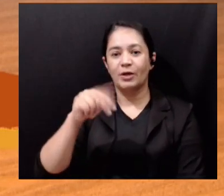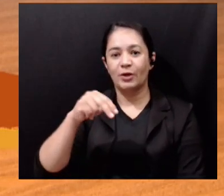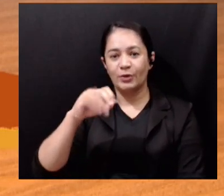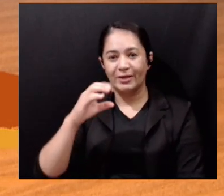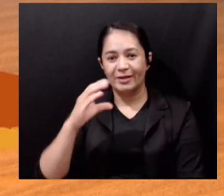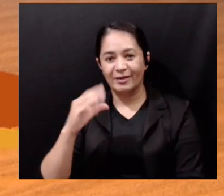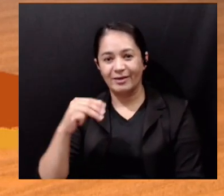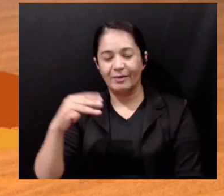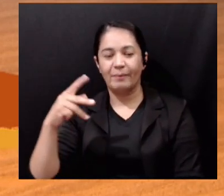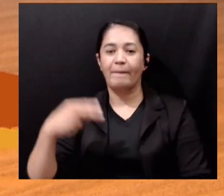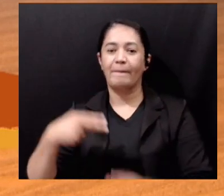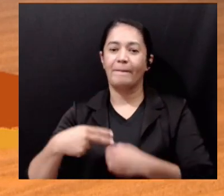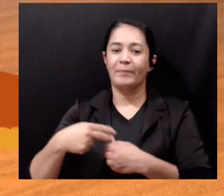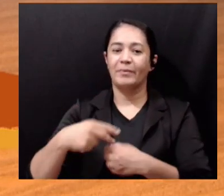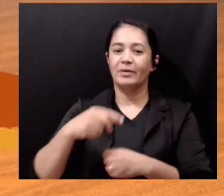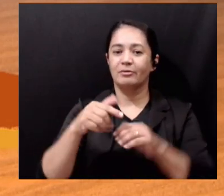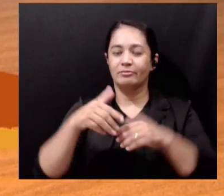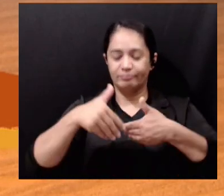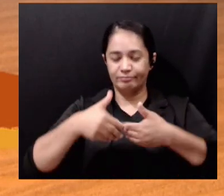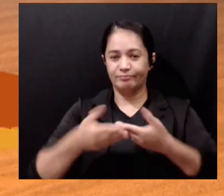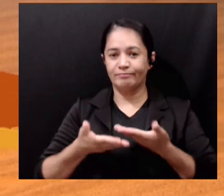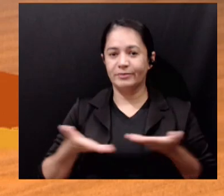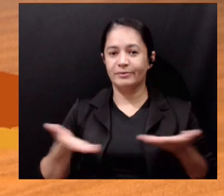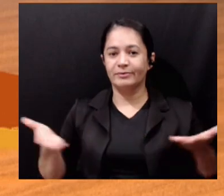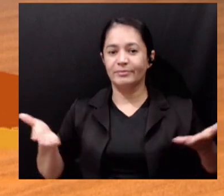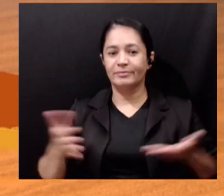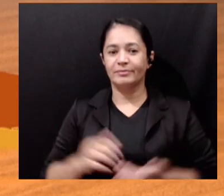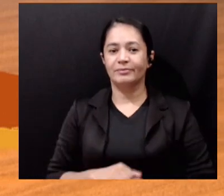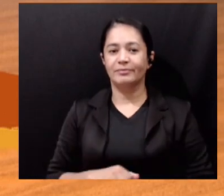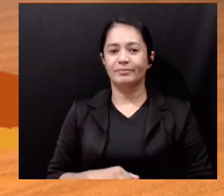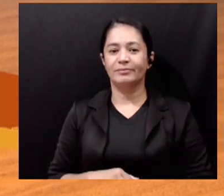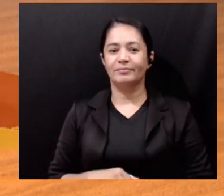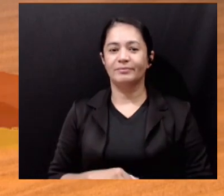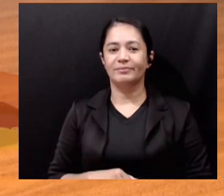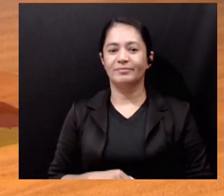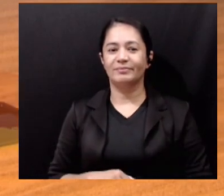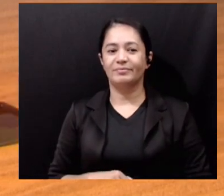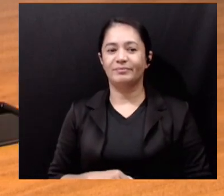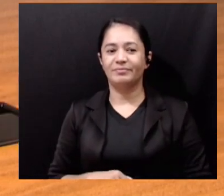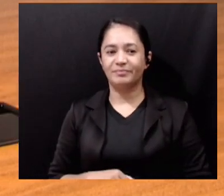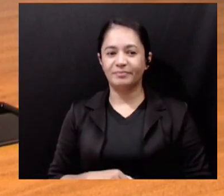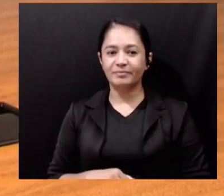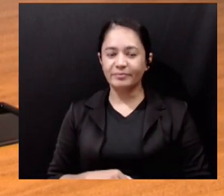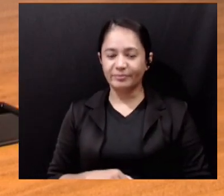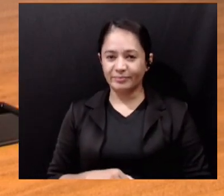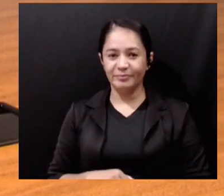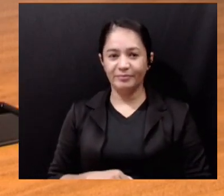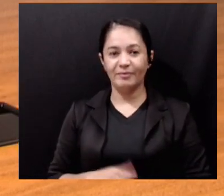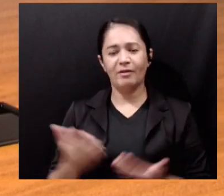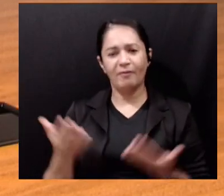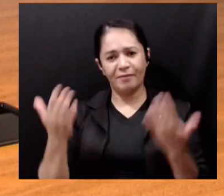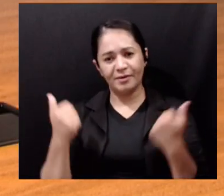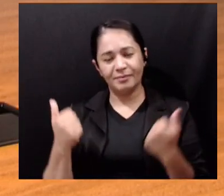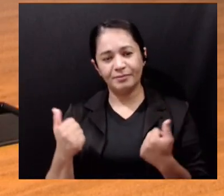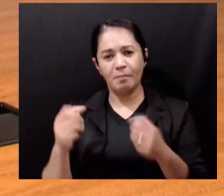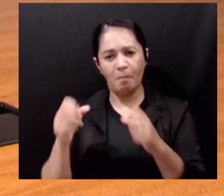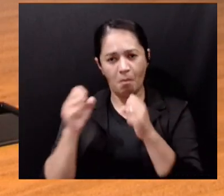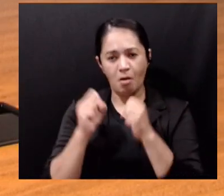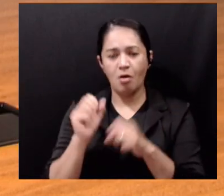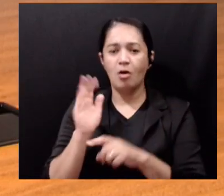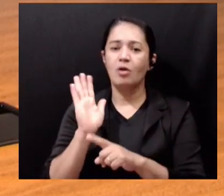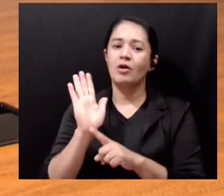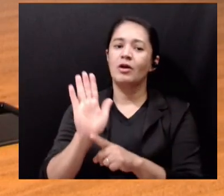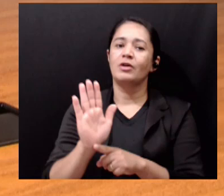manda um inbox lá, um dos 6 certamente vai responder, né? Sim. Para o pessoal, de repente, aí pode ajudar essa galerinha